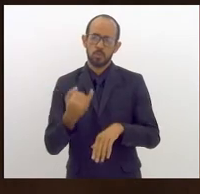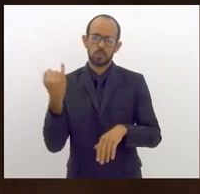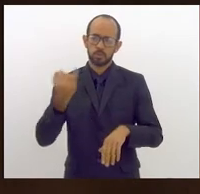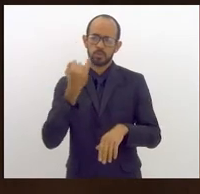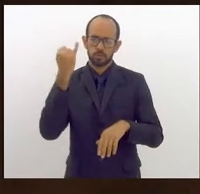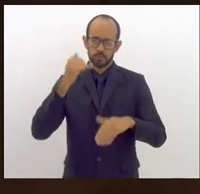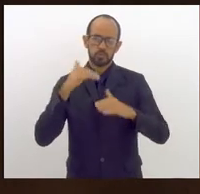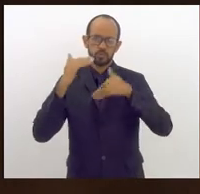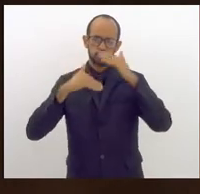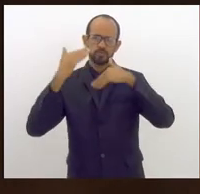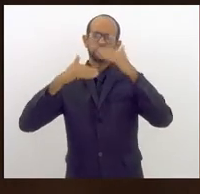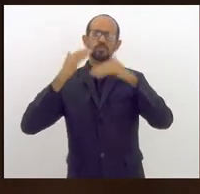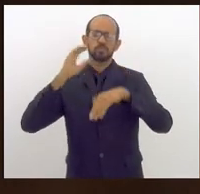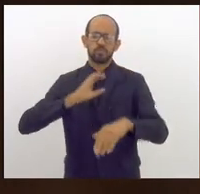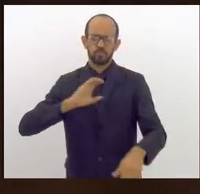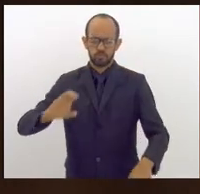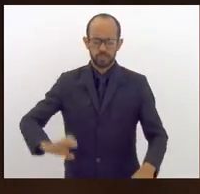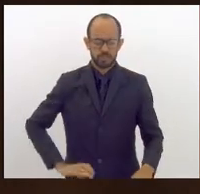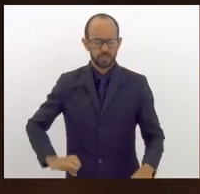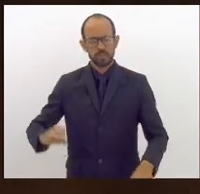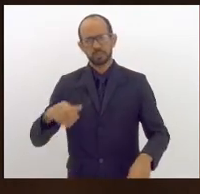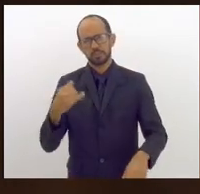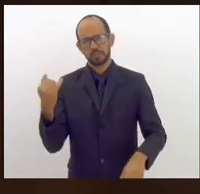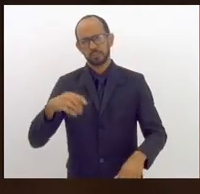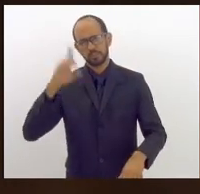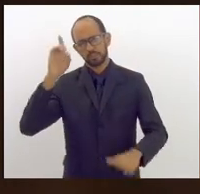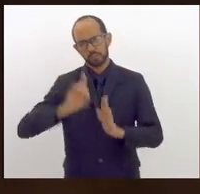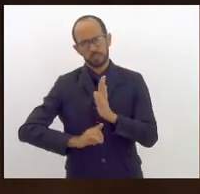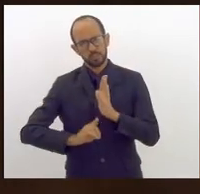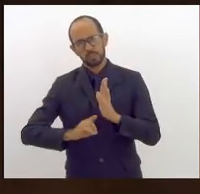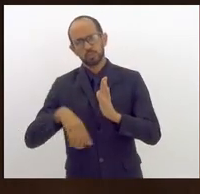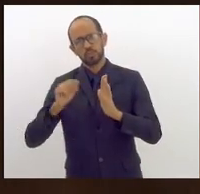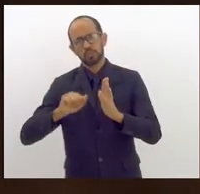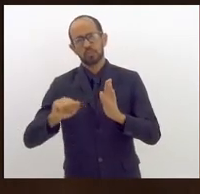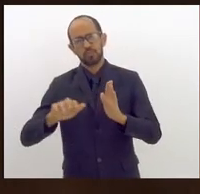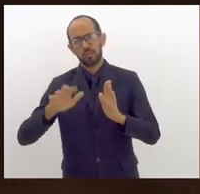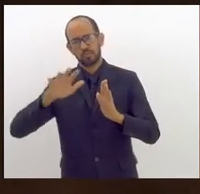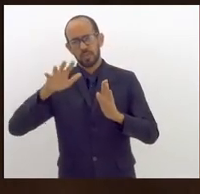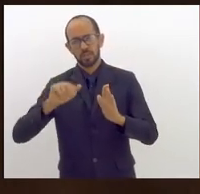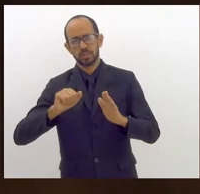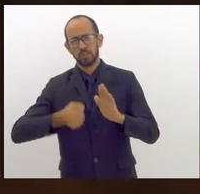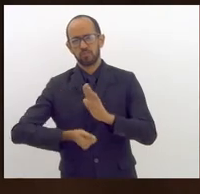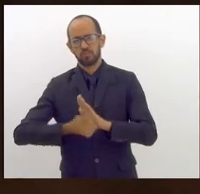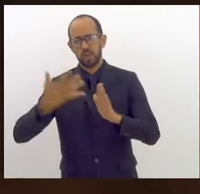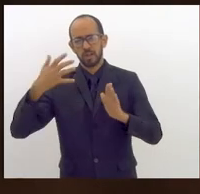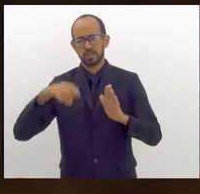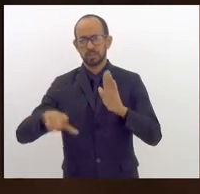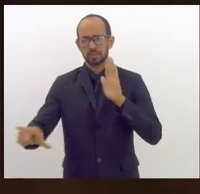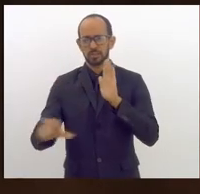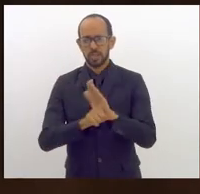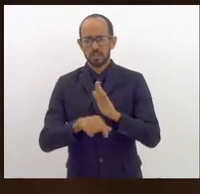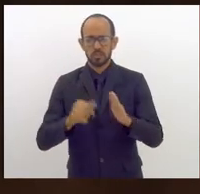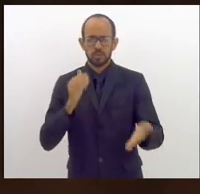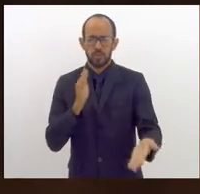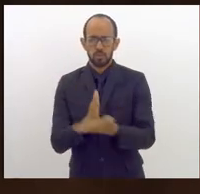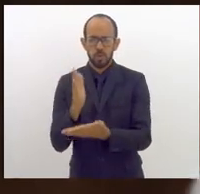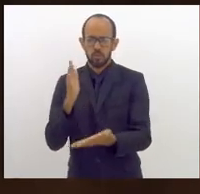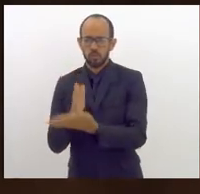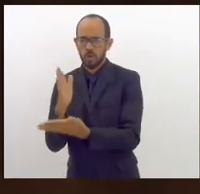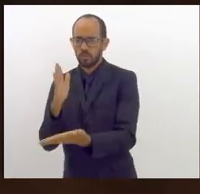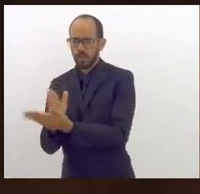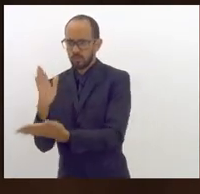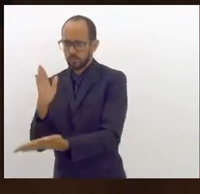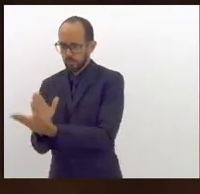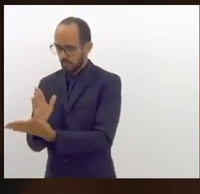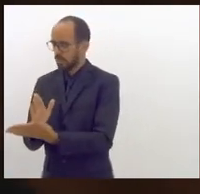desenvolvimento cidadania e direito em território de favela e então tem várias leis que a gente vem aprovando para disciplinar e regulamentar no